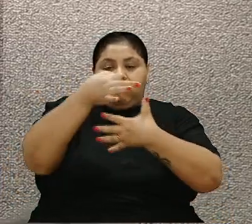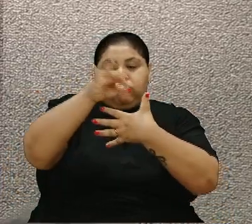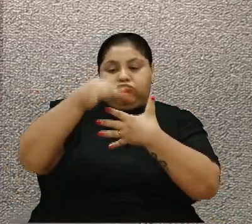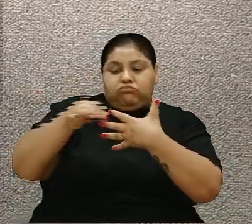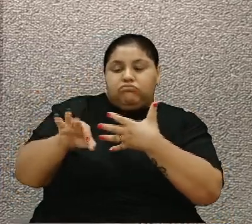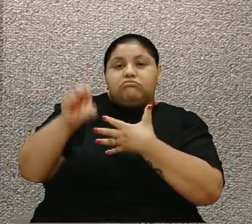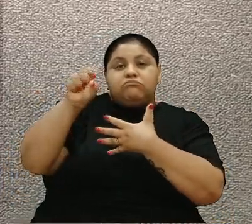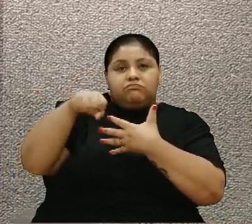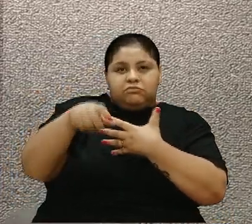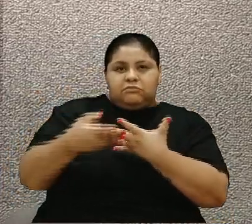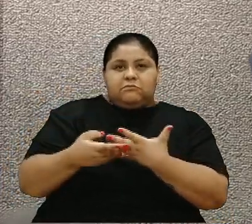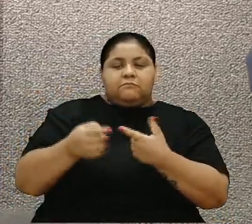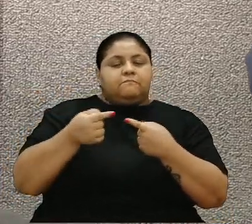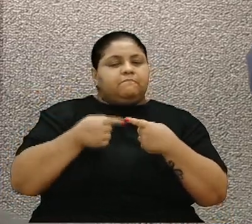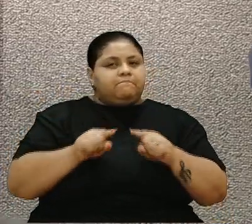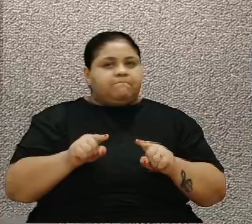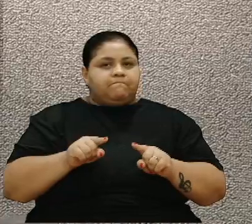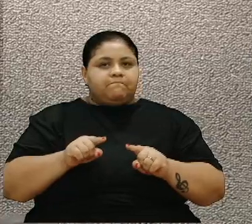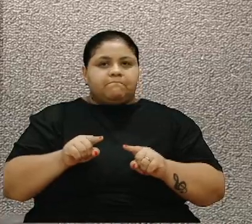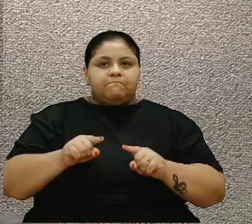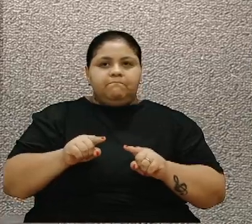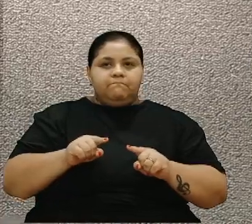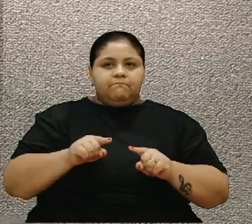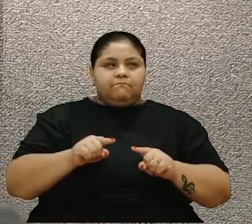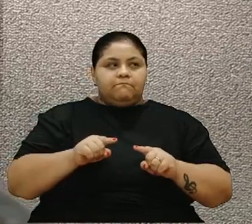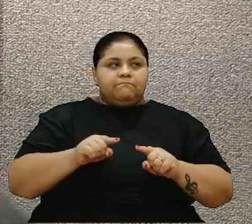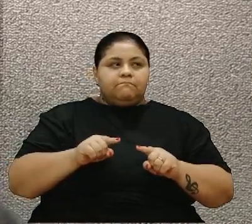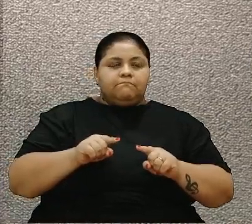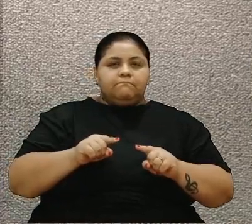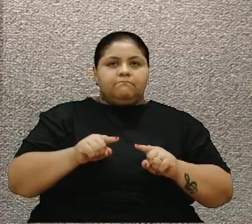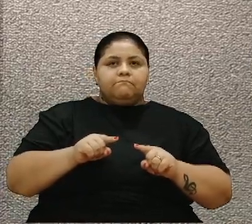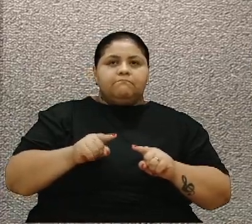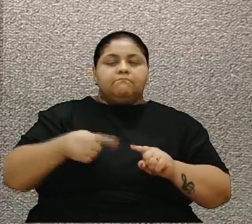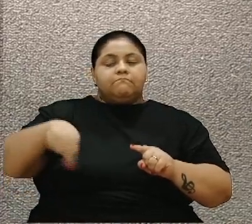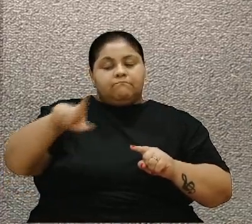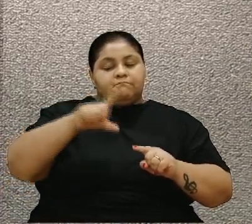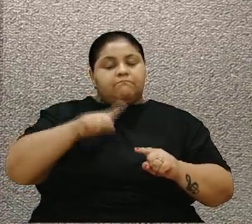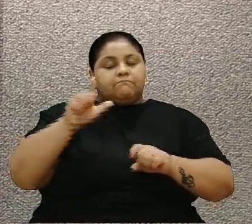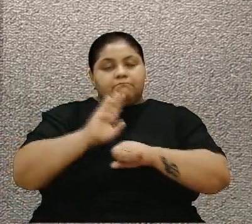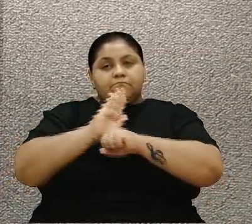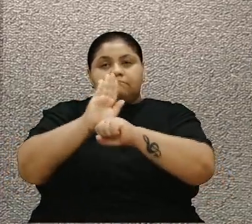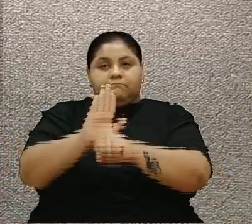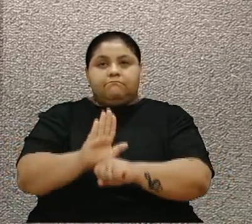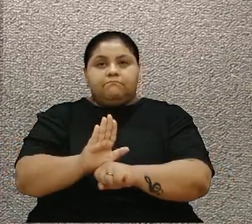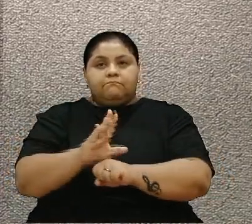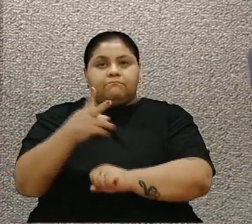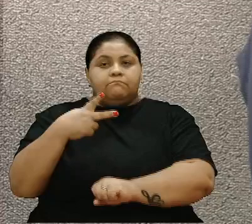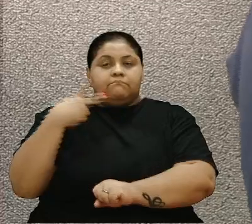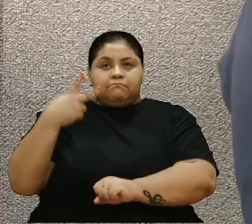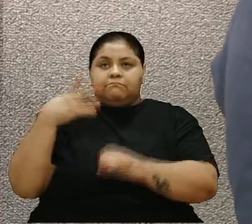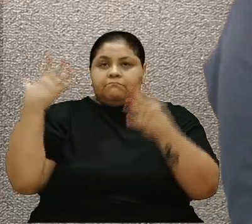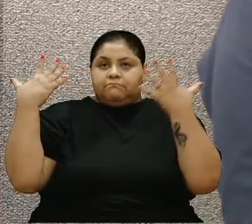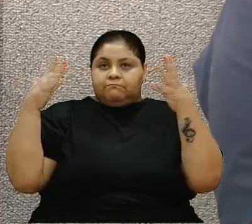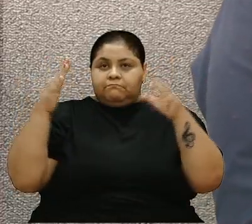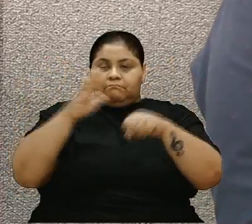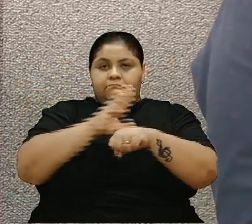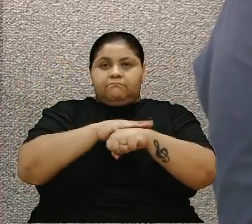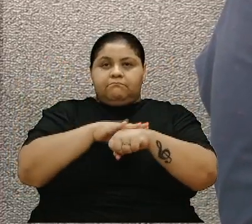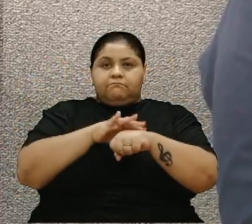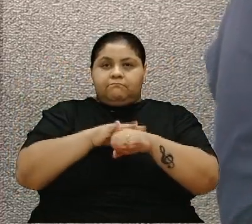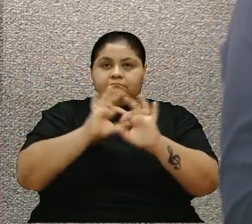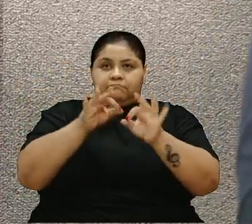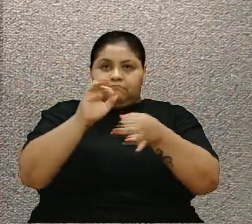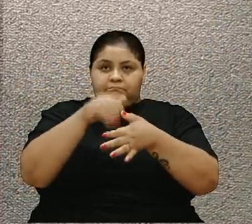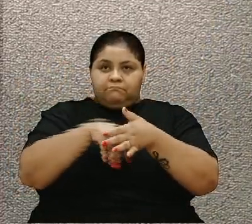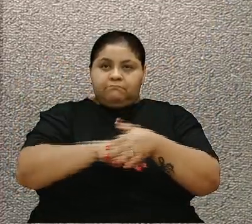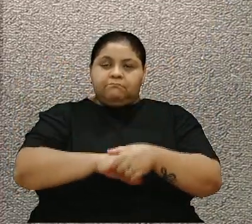sim, mas tem que dar tempo ao tempo. E nós temos que ajudar a fazê-lo. Vereadora, parabéns. No momento oportuno, votarei vereador. a